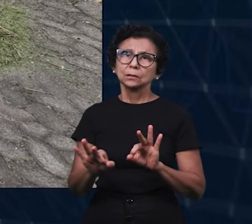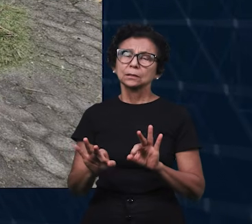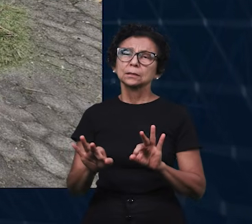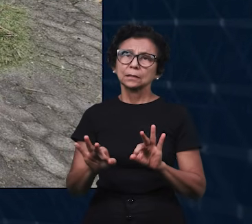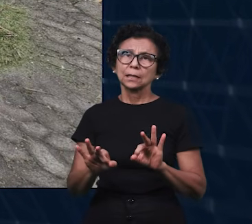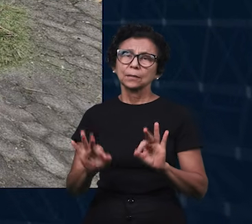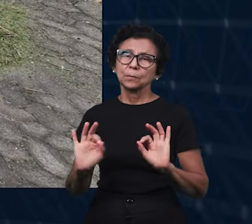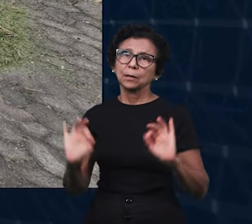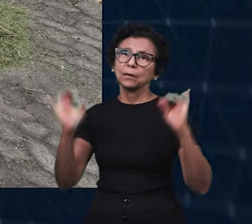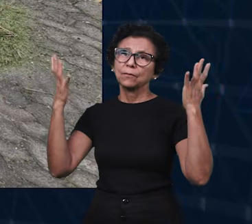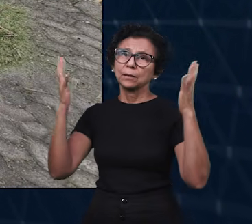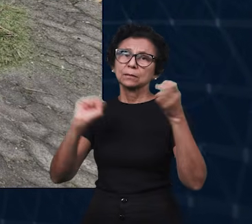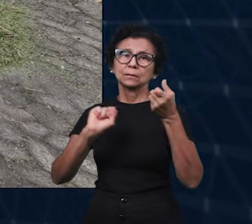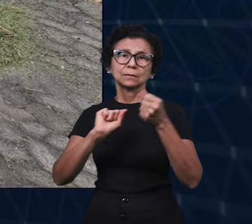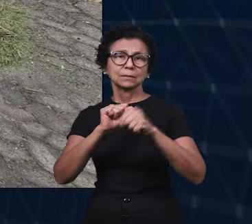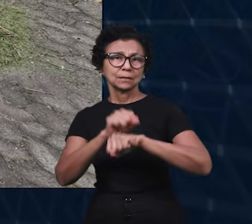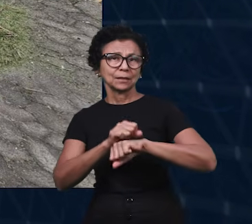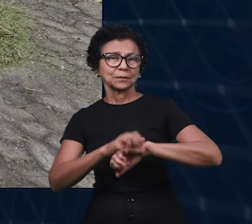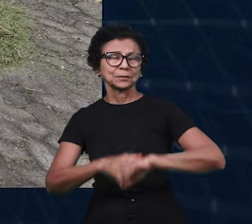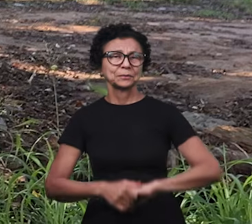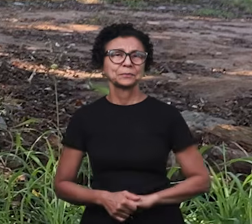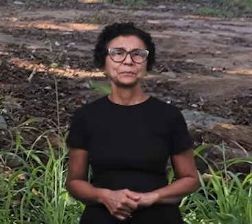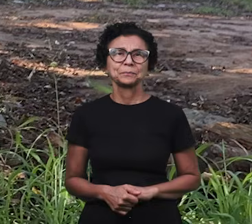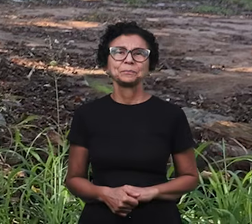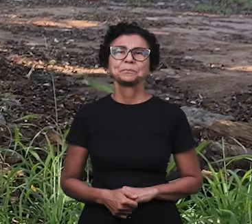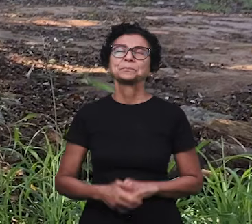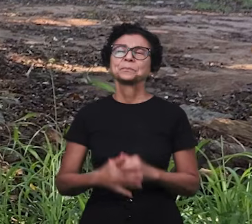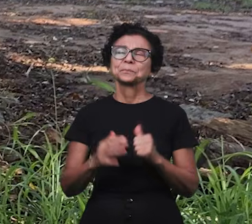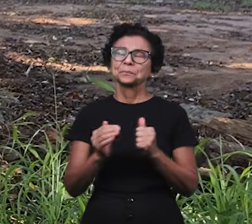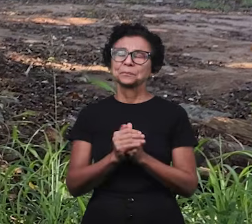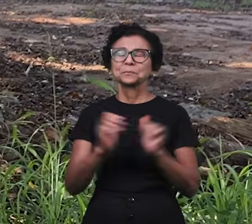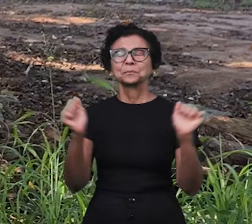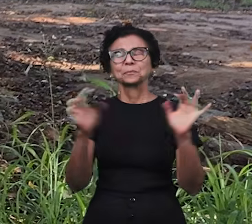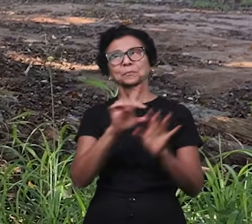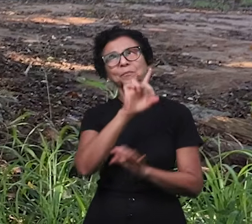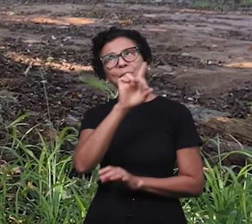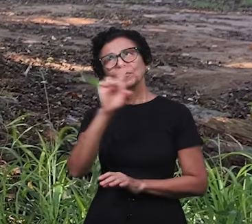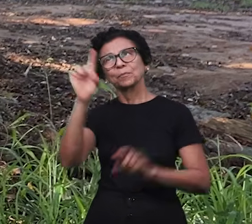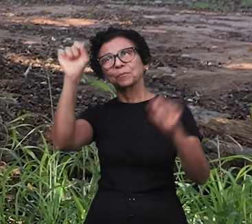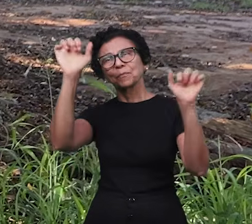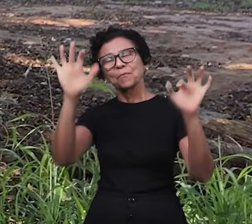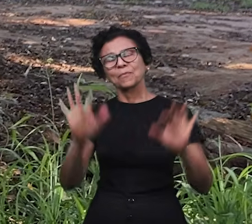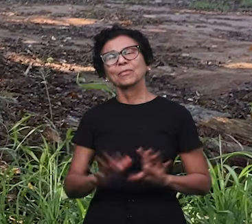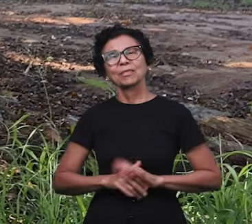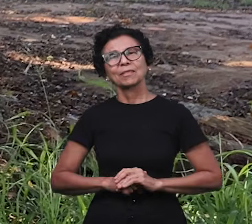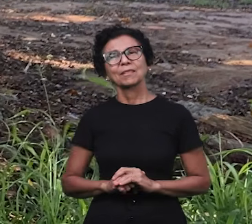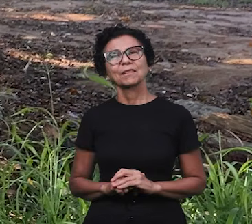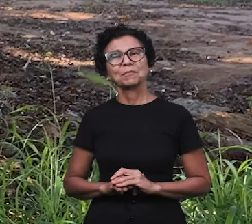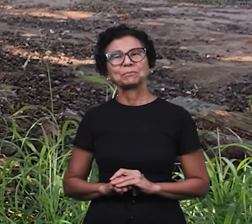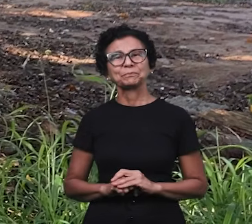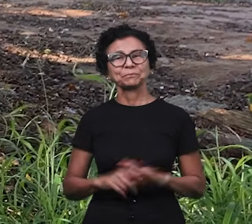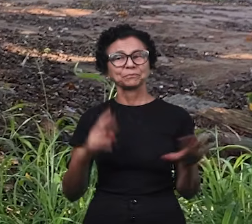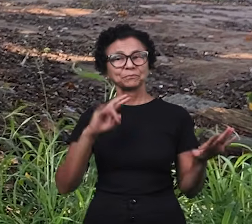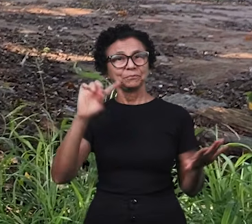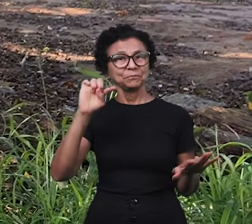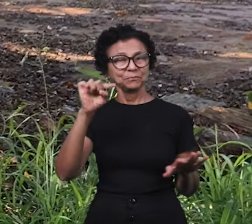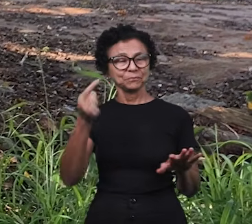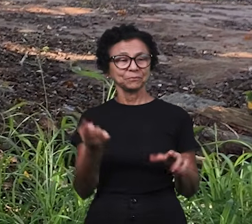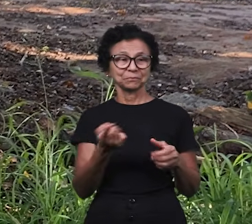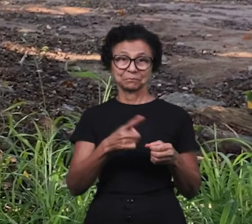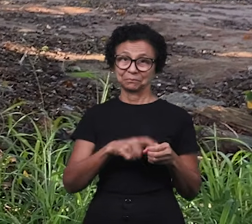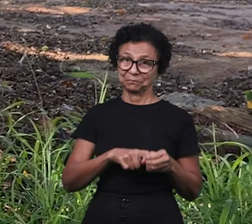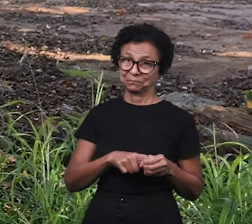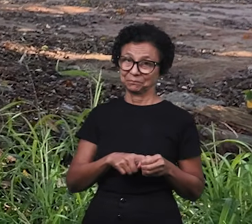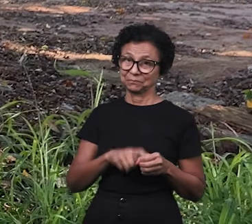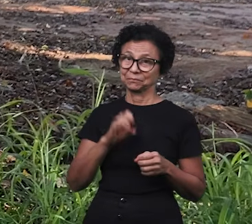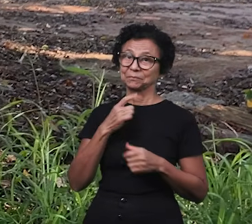para receber os eventos e seminários realizados. Amém! Glória a Deus por tantas bênçãos em nosso meio. Nós ficamos por aqui, mas na